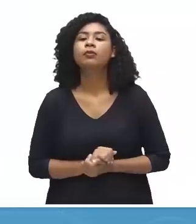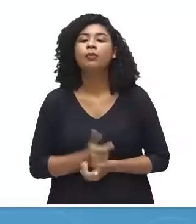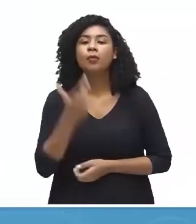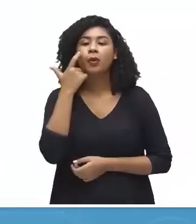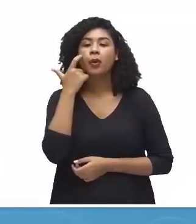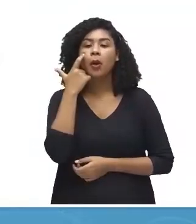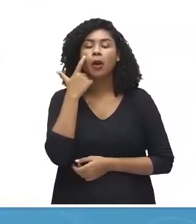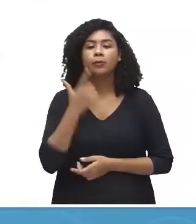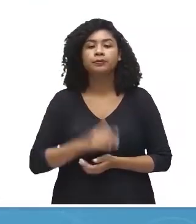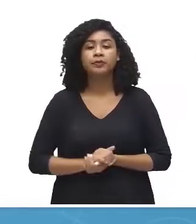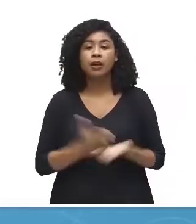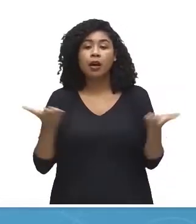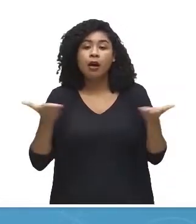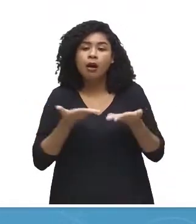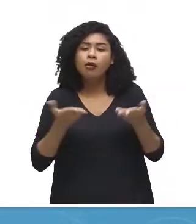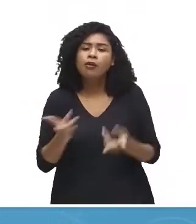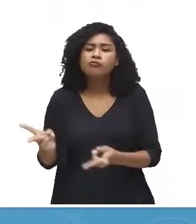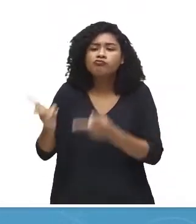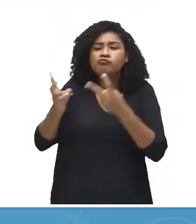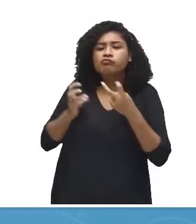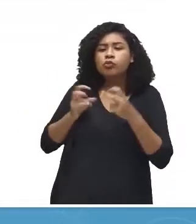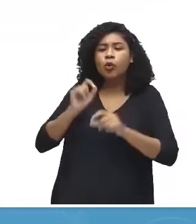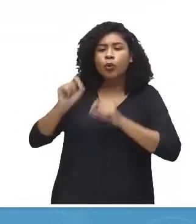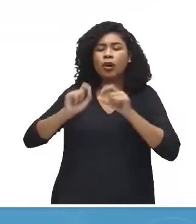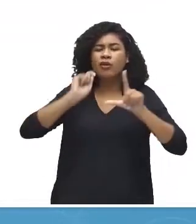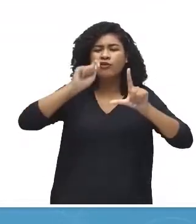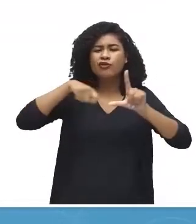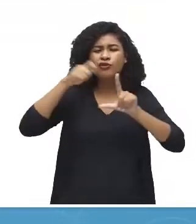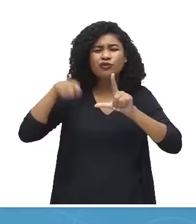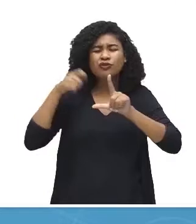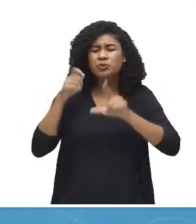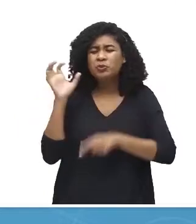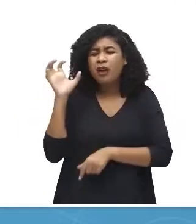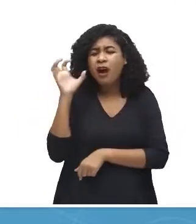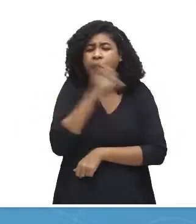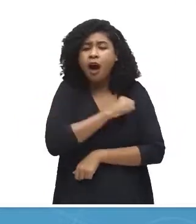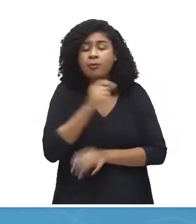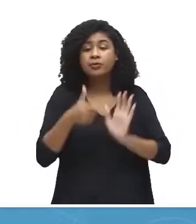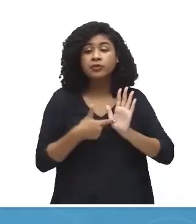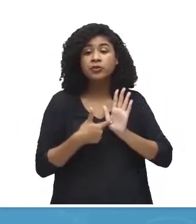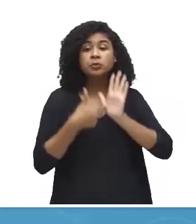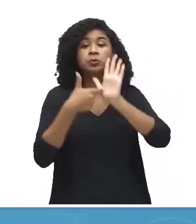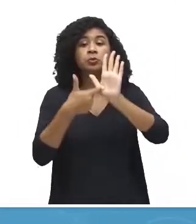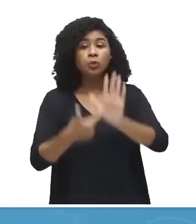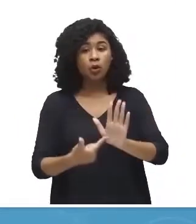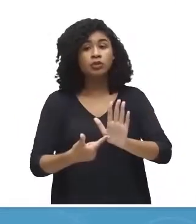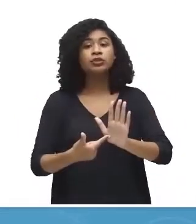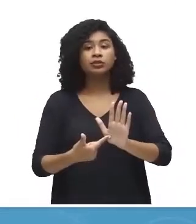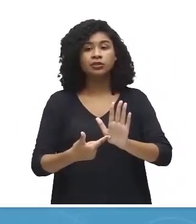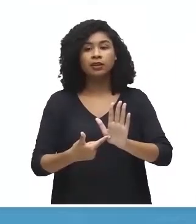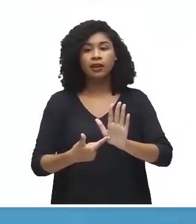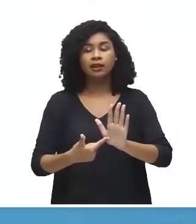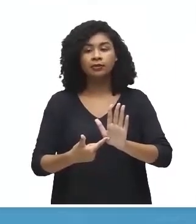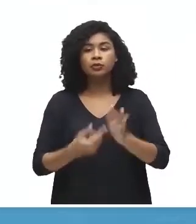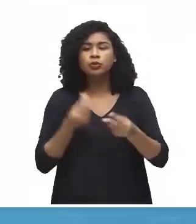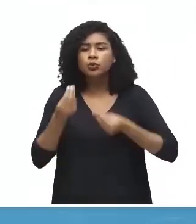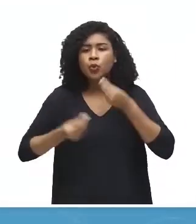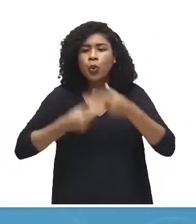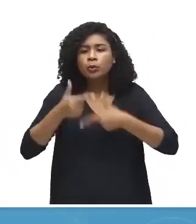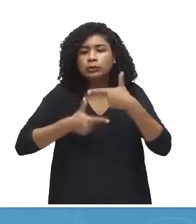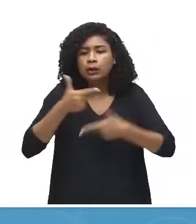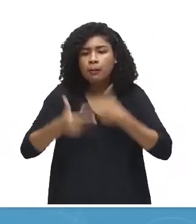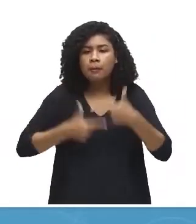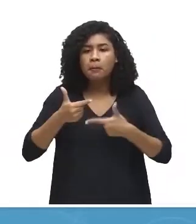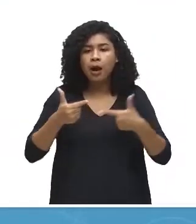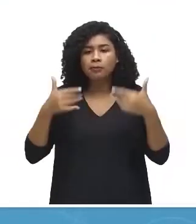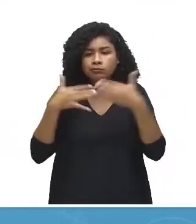gente vai observar agora também um vídeo bem rapidinho que mostra um pouco das nossas atividades e como o nosso tecido epitelial